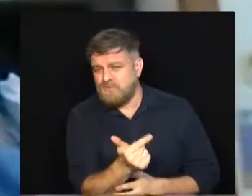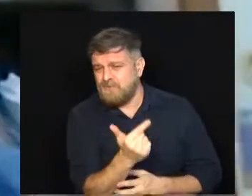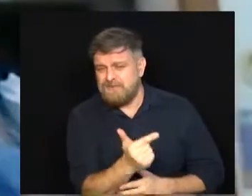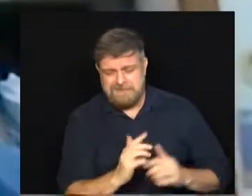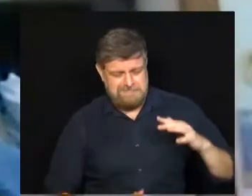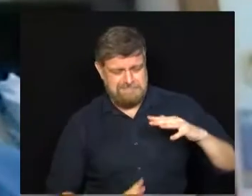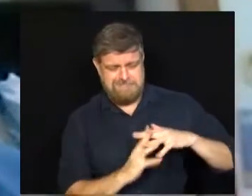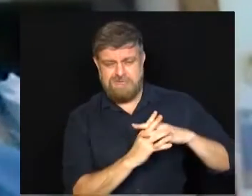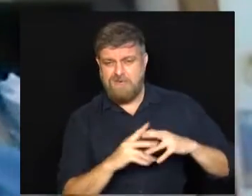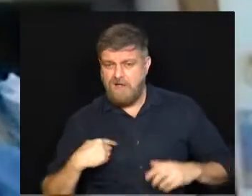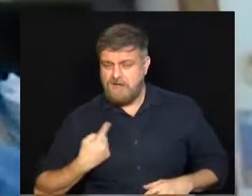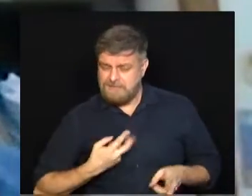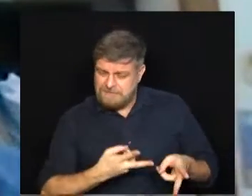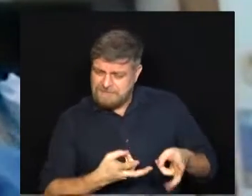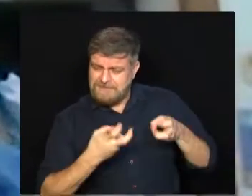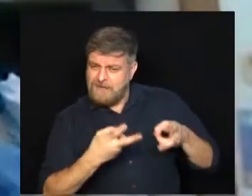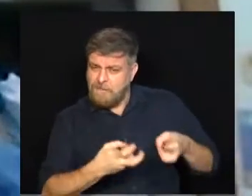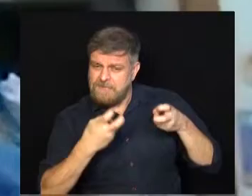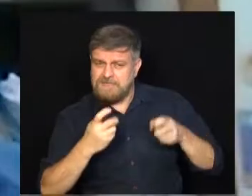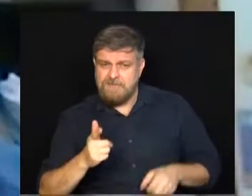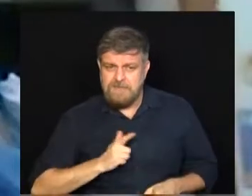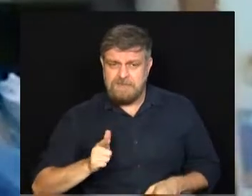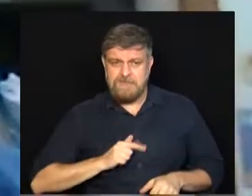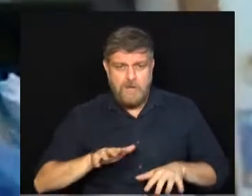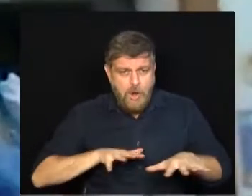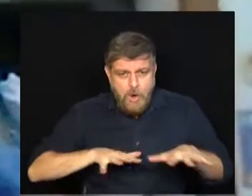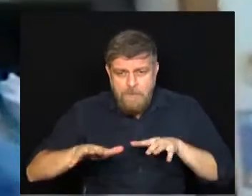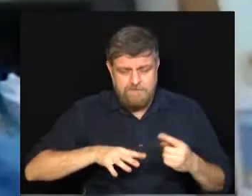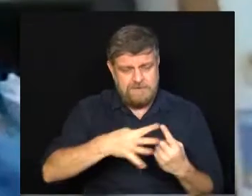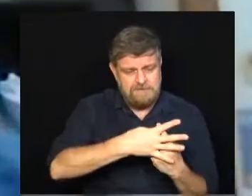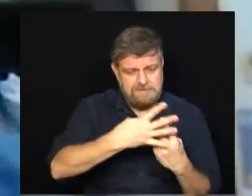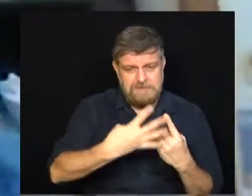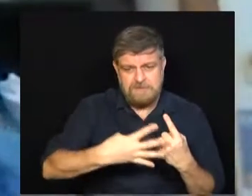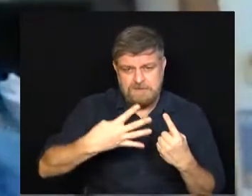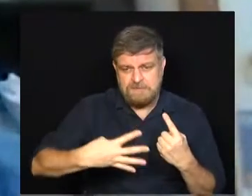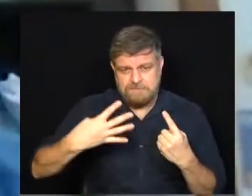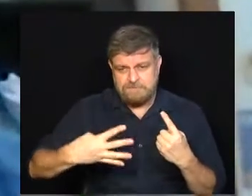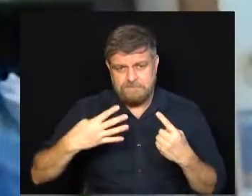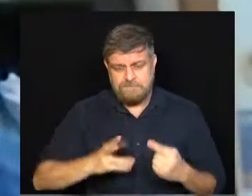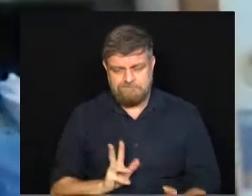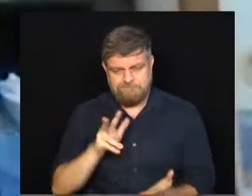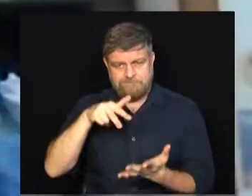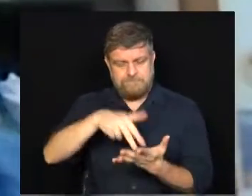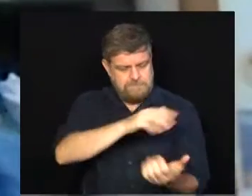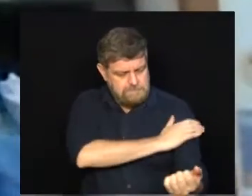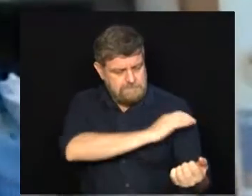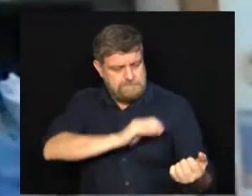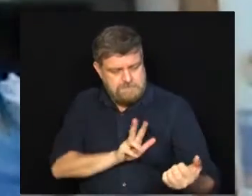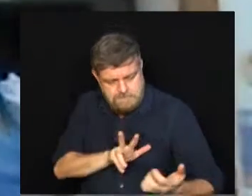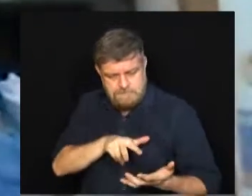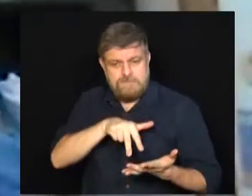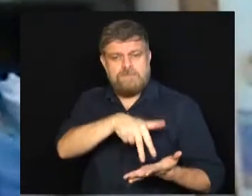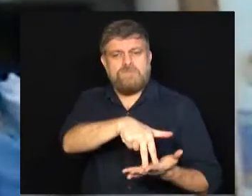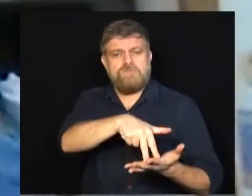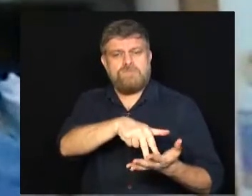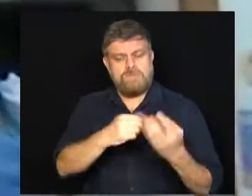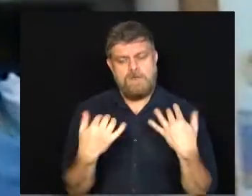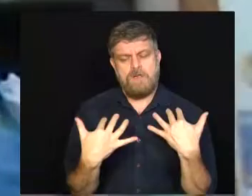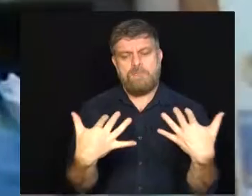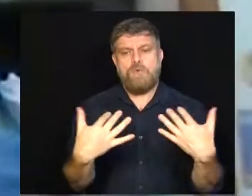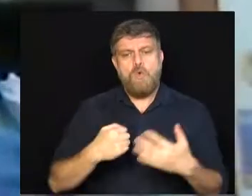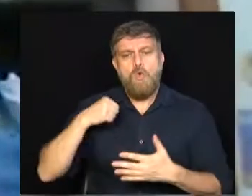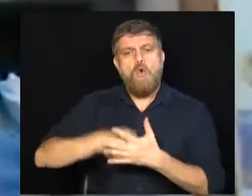o que a gente percebe é que quanto mais o movimento LGBTI se coloca a público, à luz do dia,